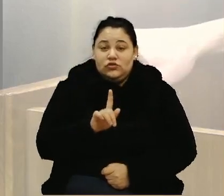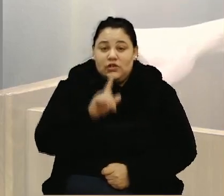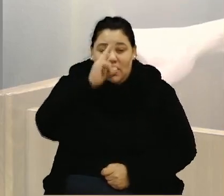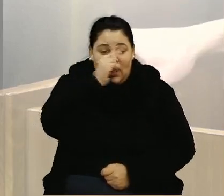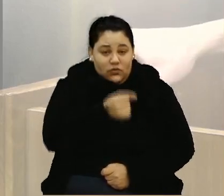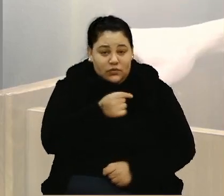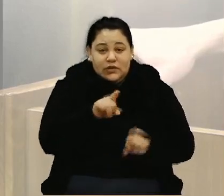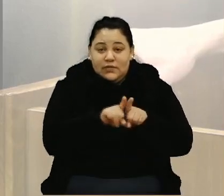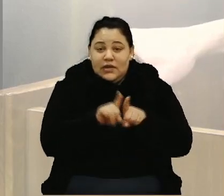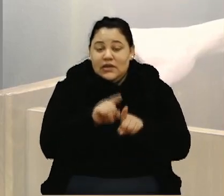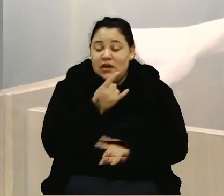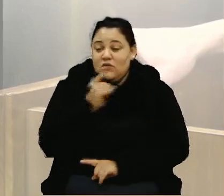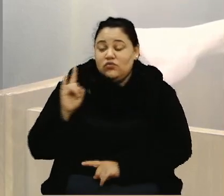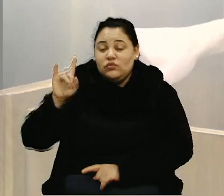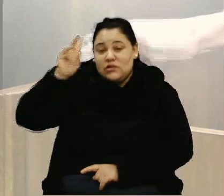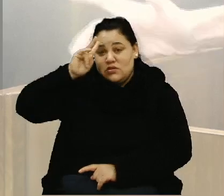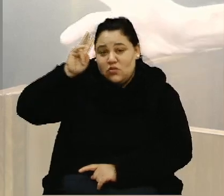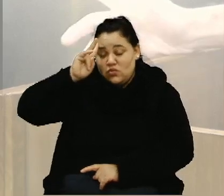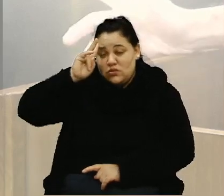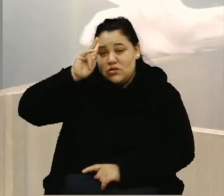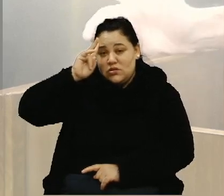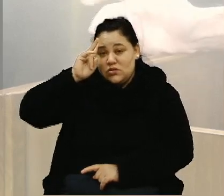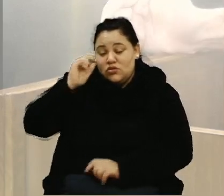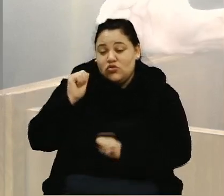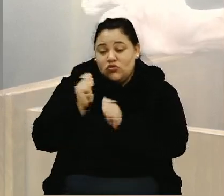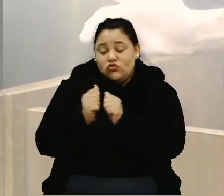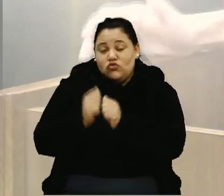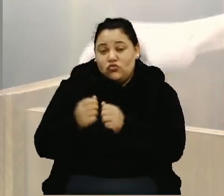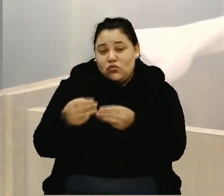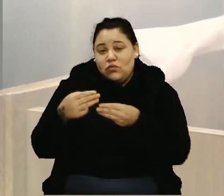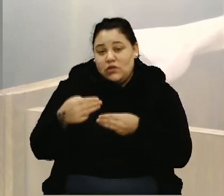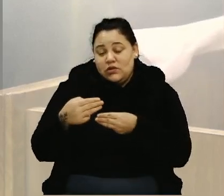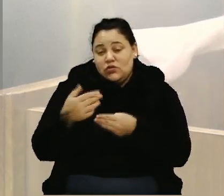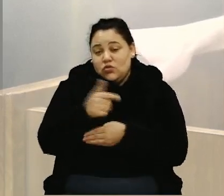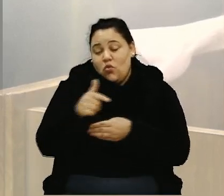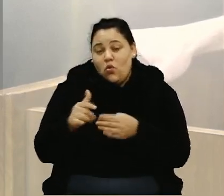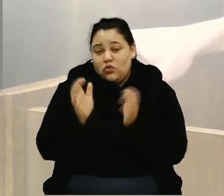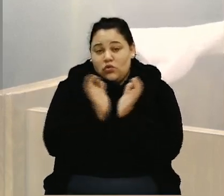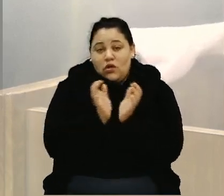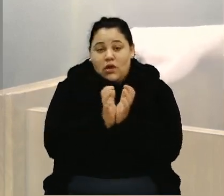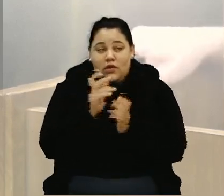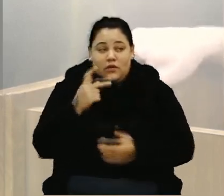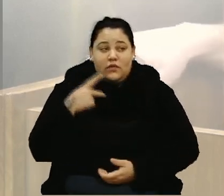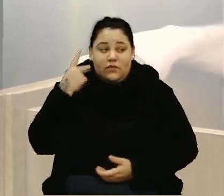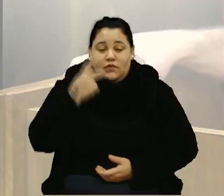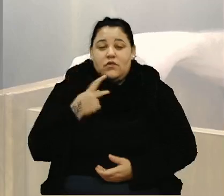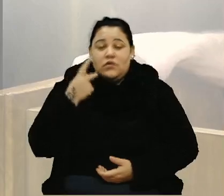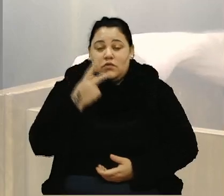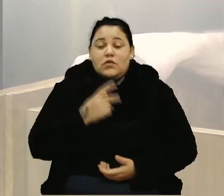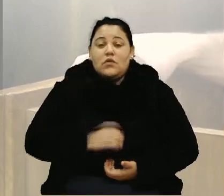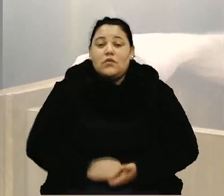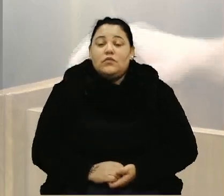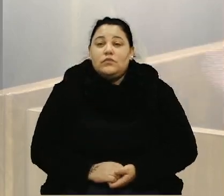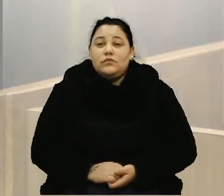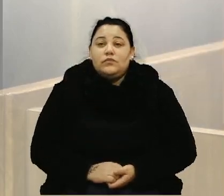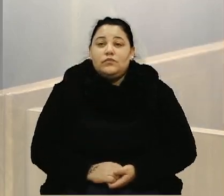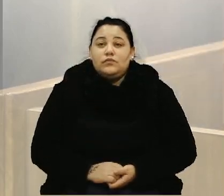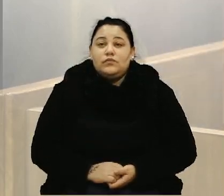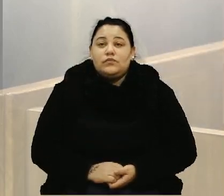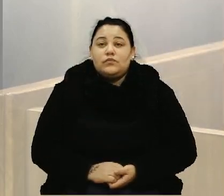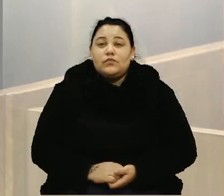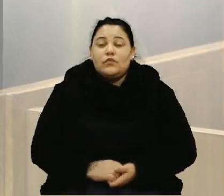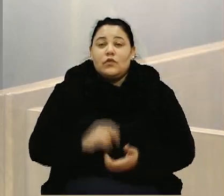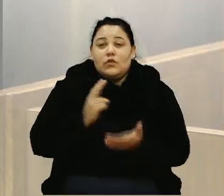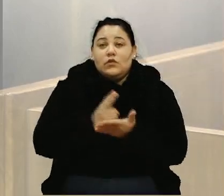última segunda-feira, juntamente com o ministro, demais aqui colegas vereadores, demais autoridades. É sempre